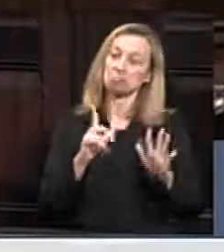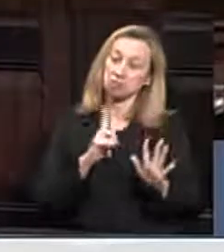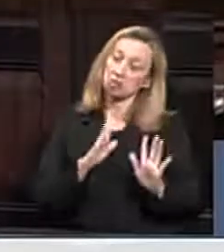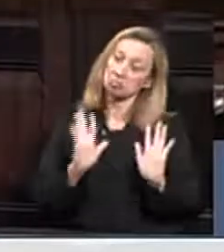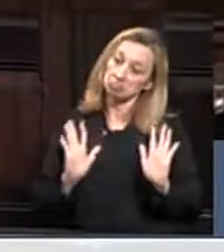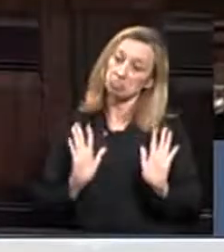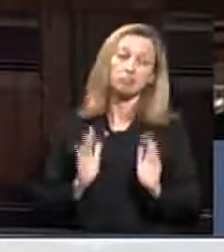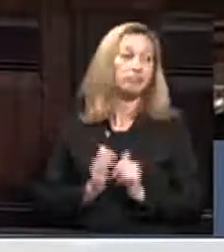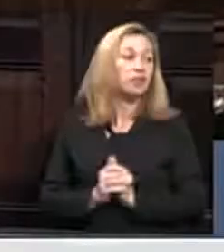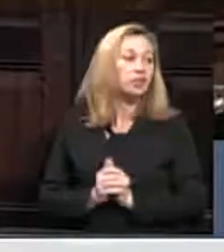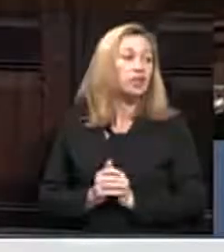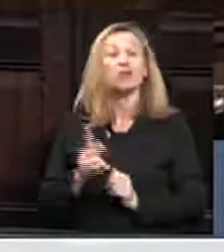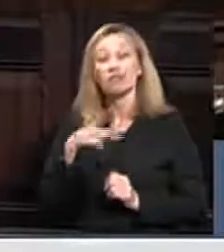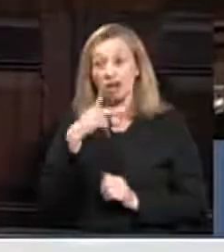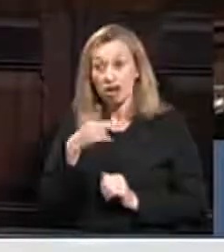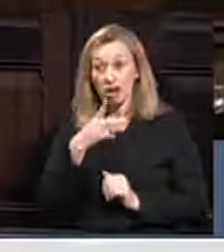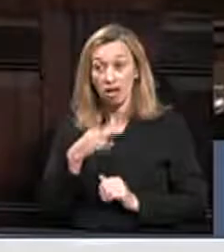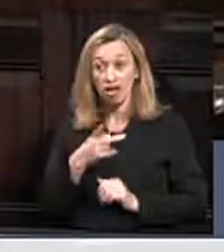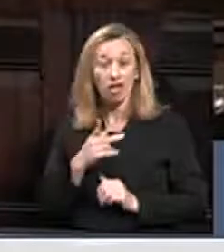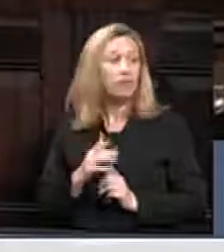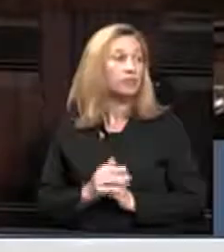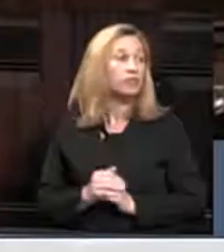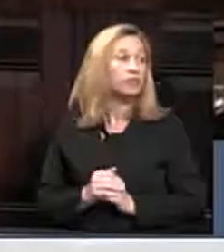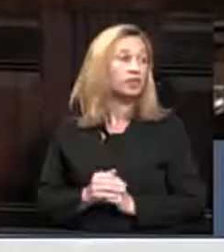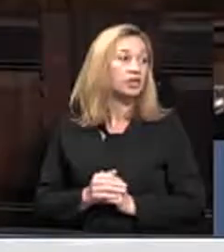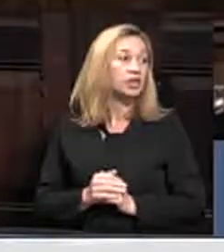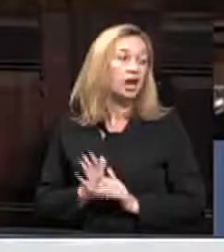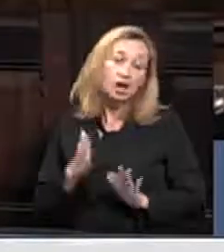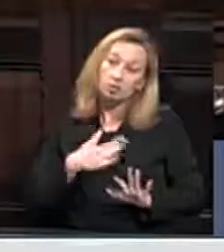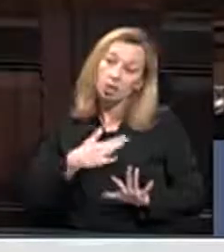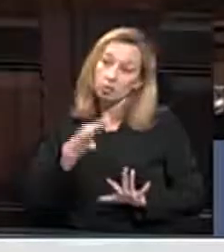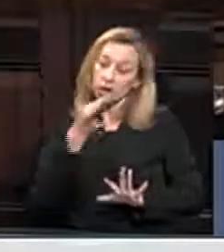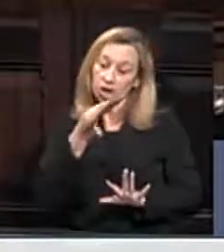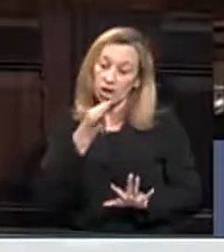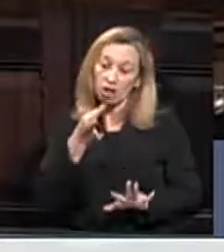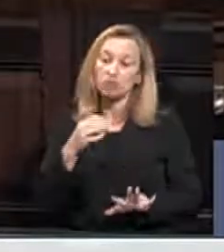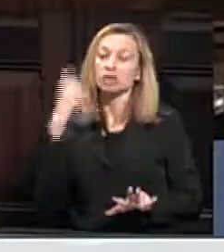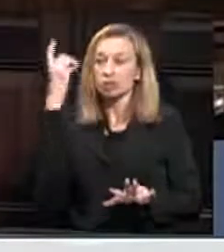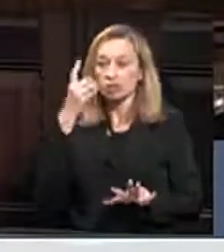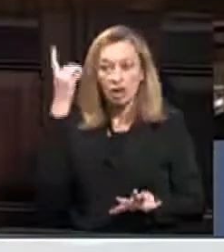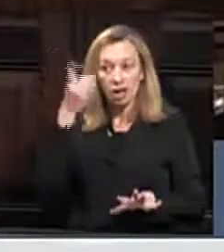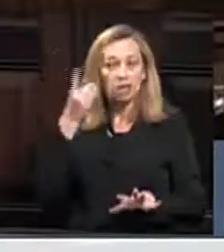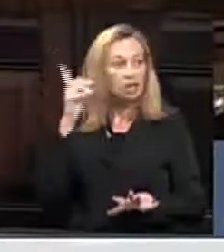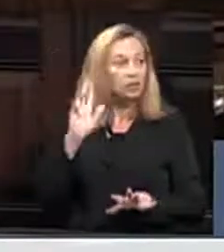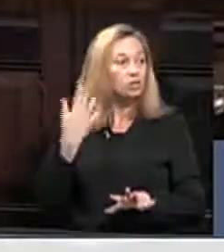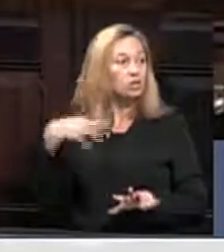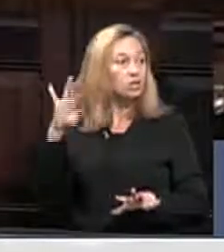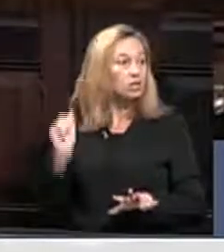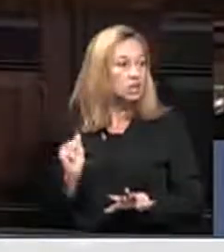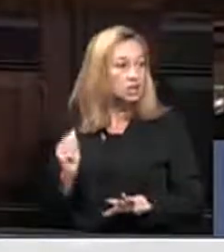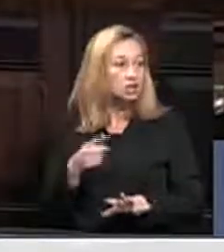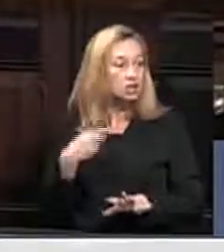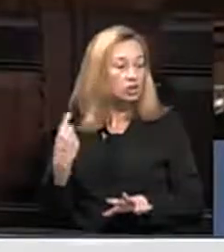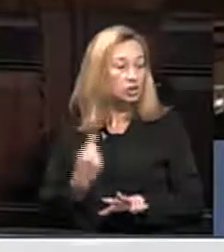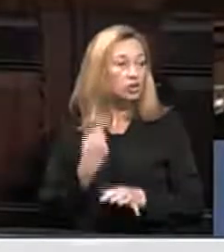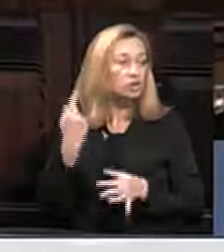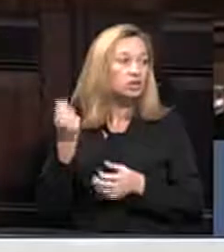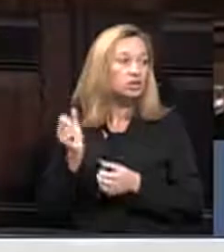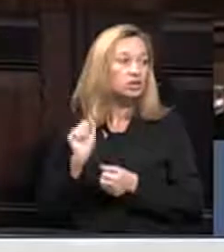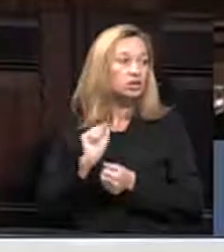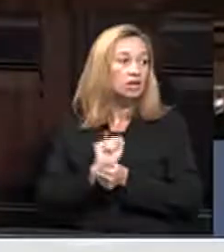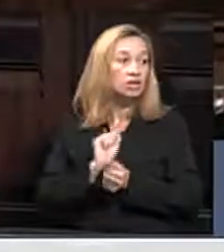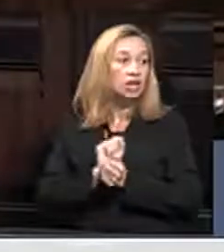ele que a decisão minha e da deputada Lucinha é que esperávamos que